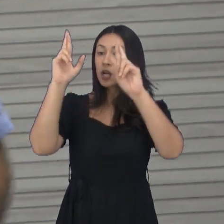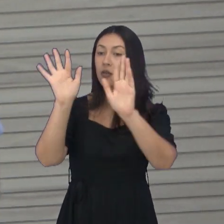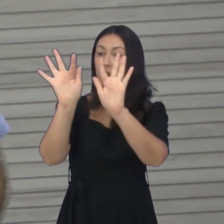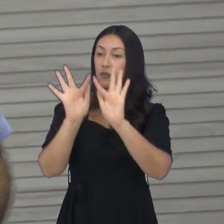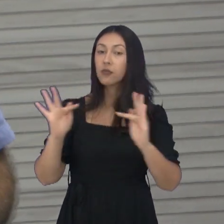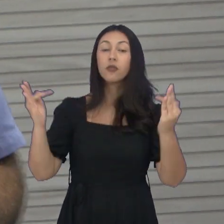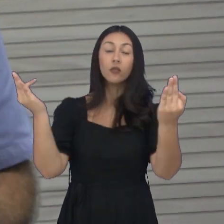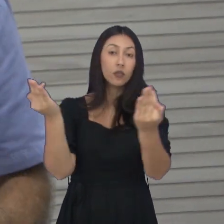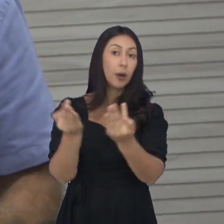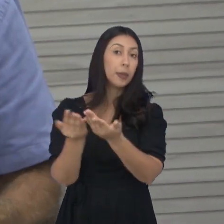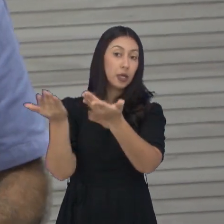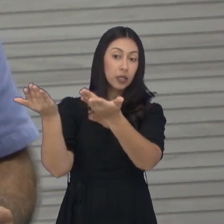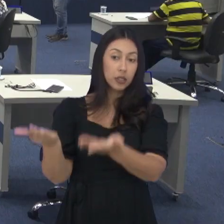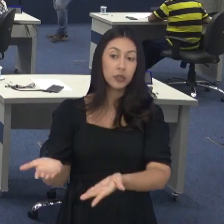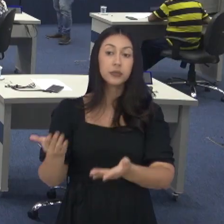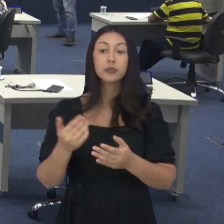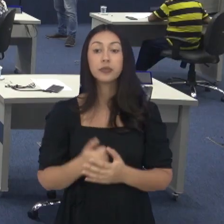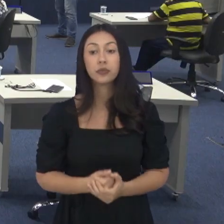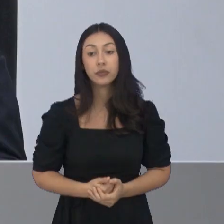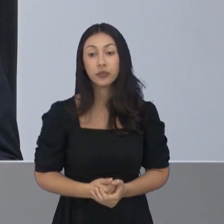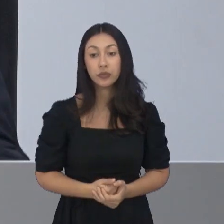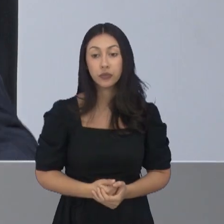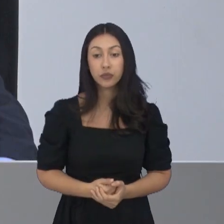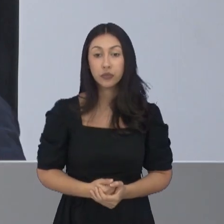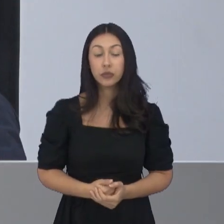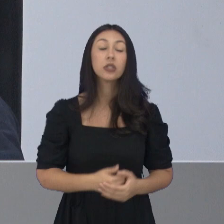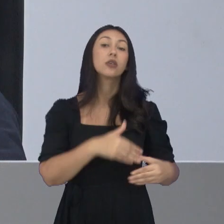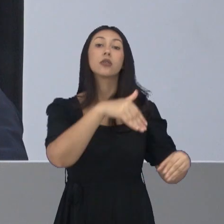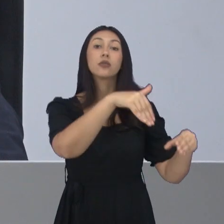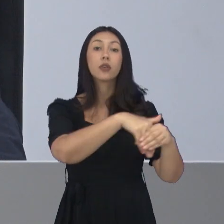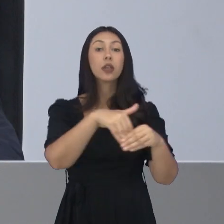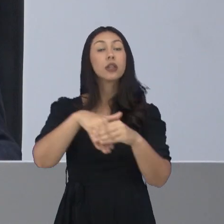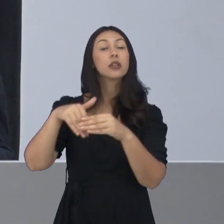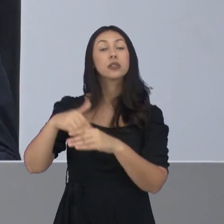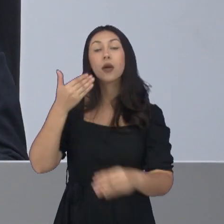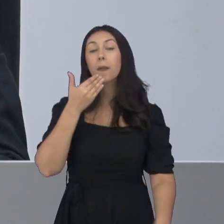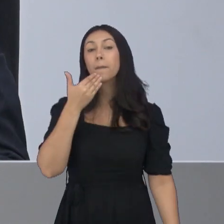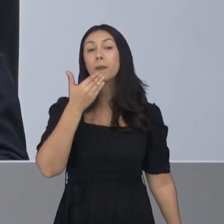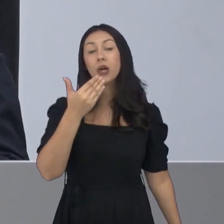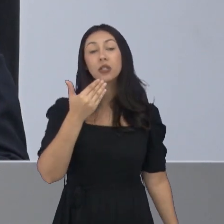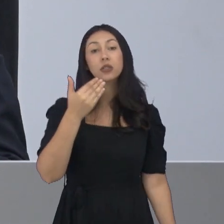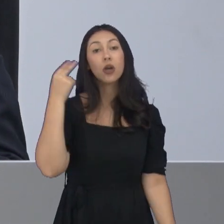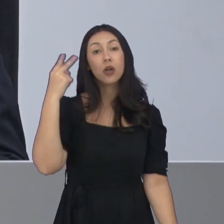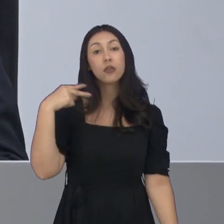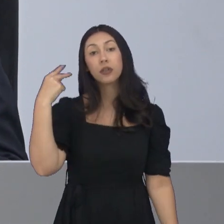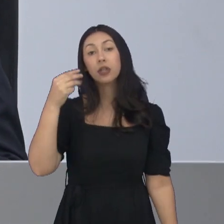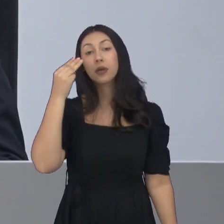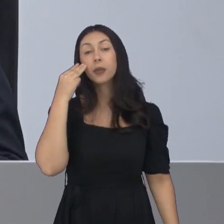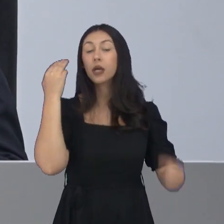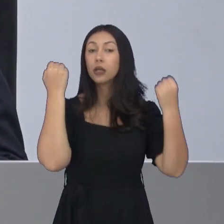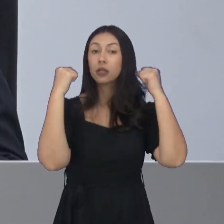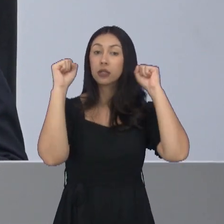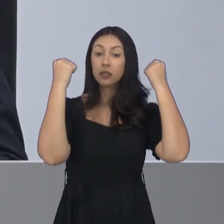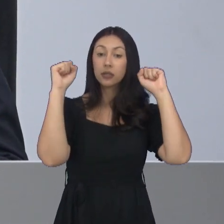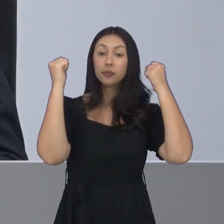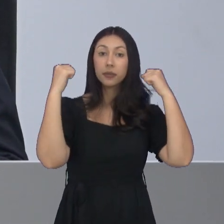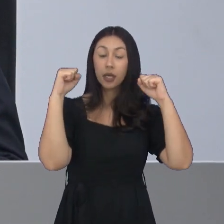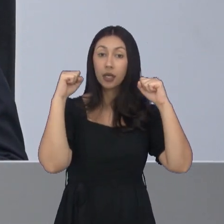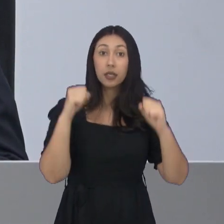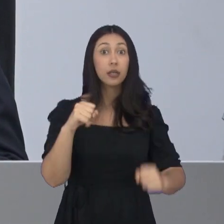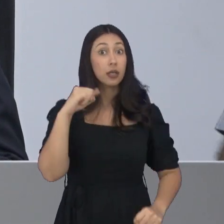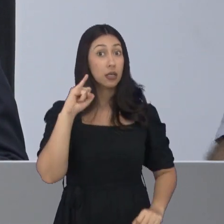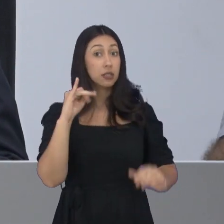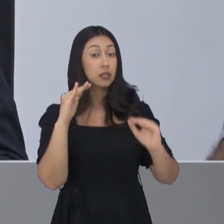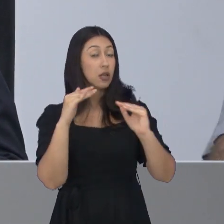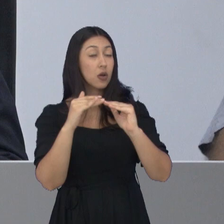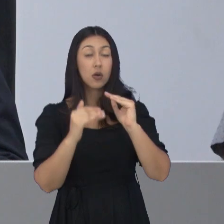e amigos do homenageado. Em votação, o pedido verbal do vereador Marcão da Academia. Vereadores